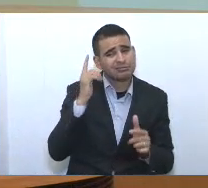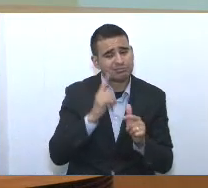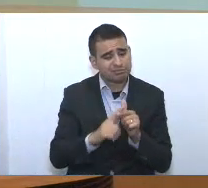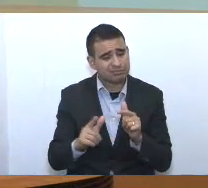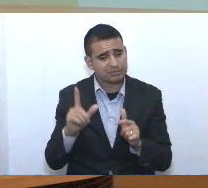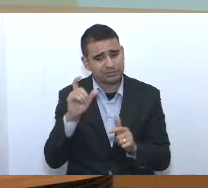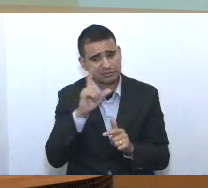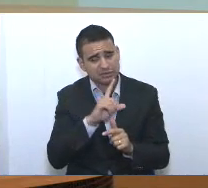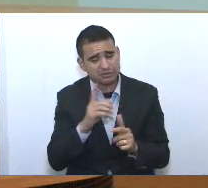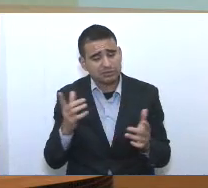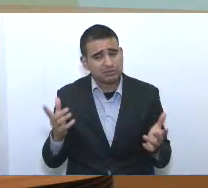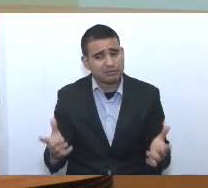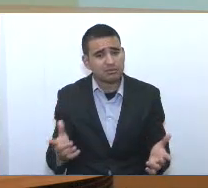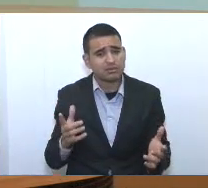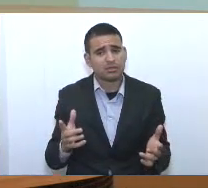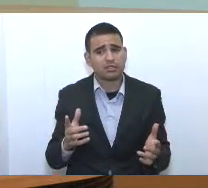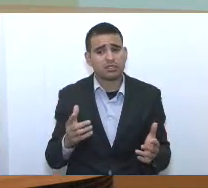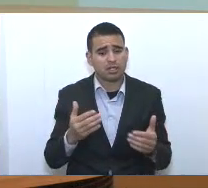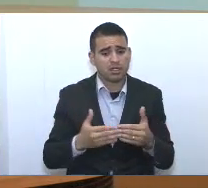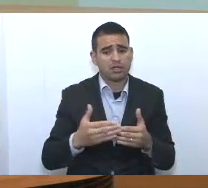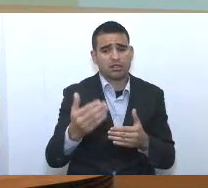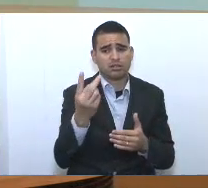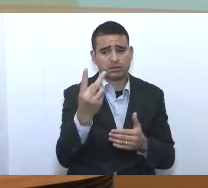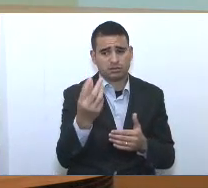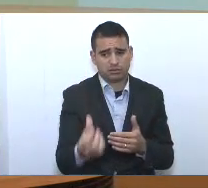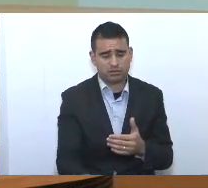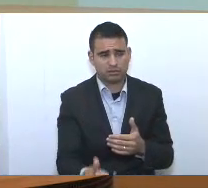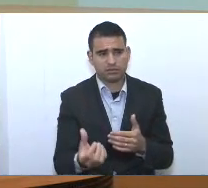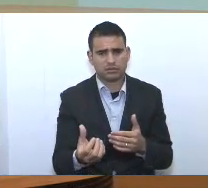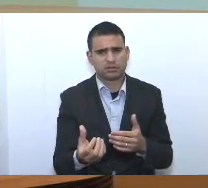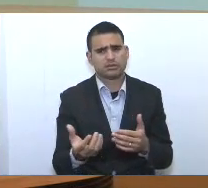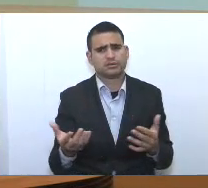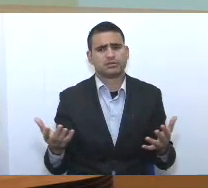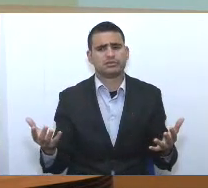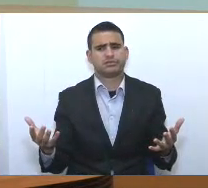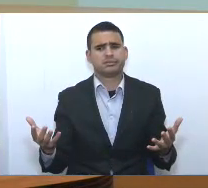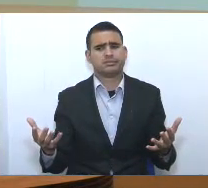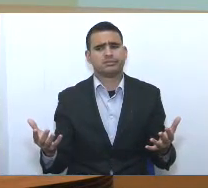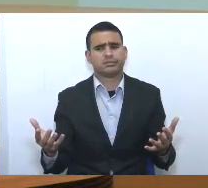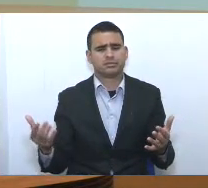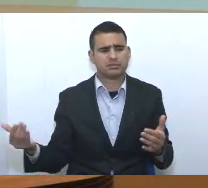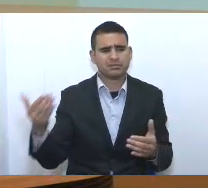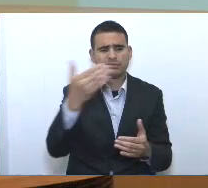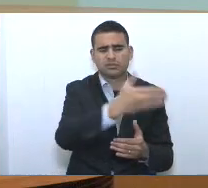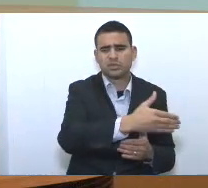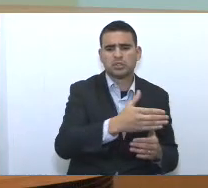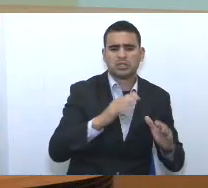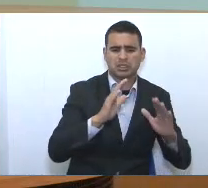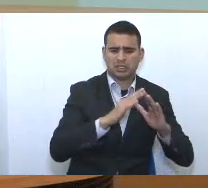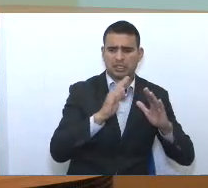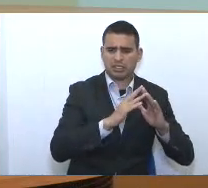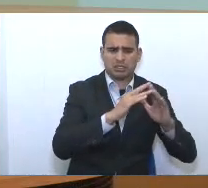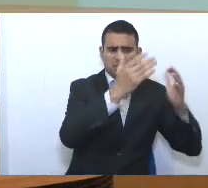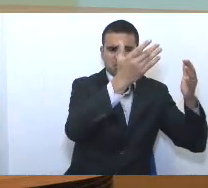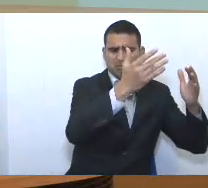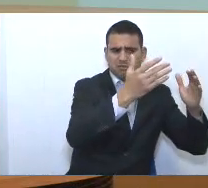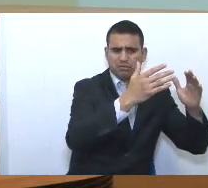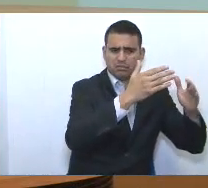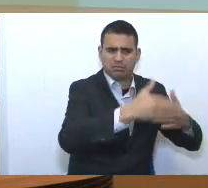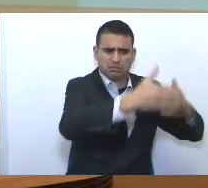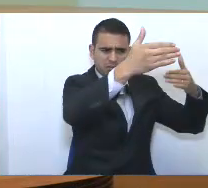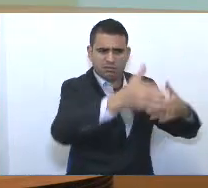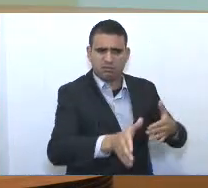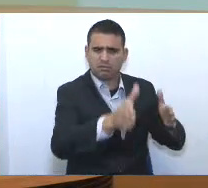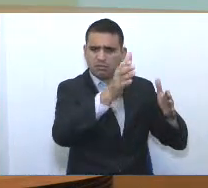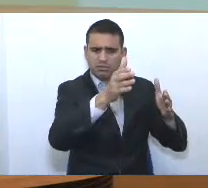os moradores, inclusive tem alguns aqui, né, serem tão constrangidos, né, com um muro de mais de um metro,